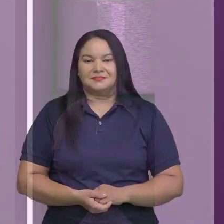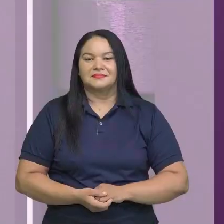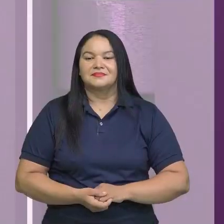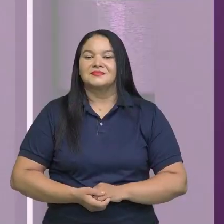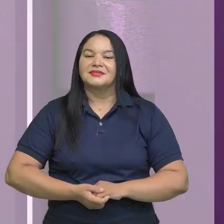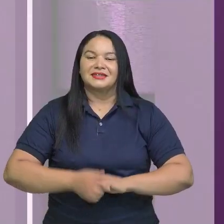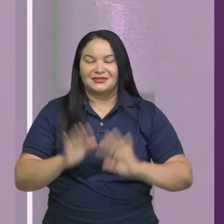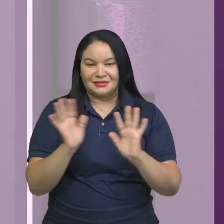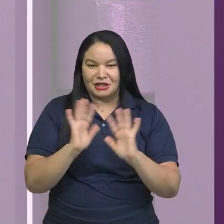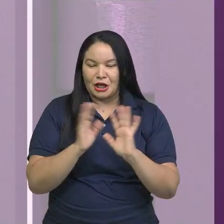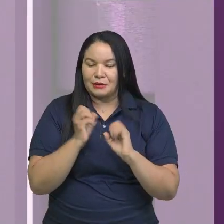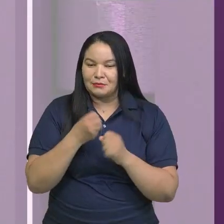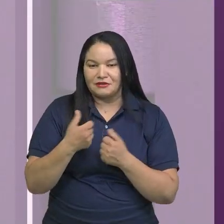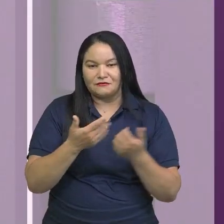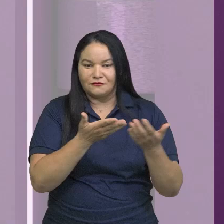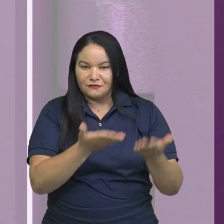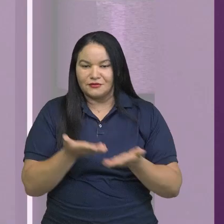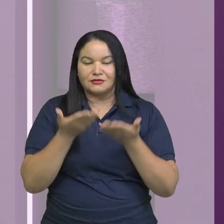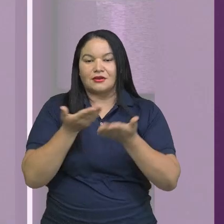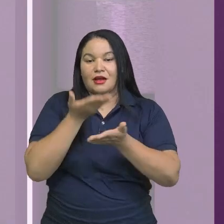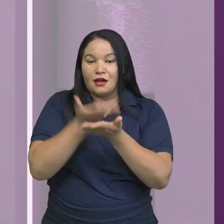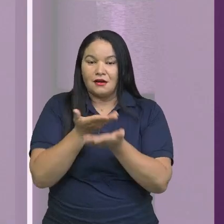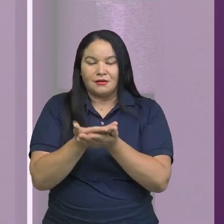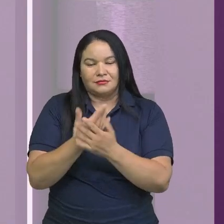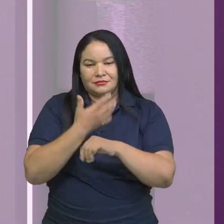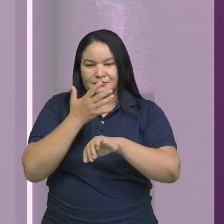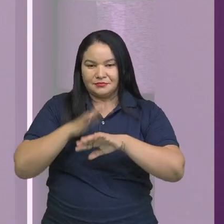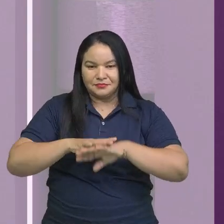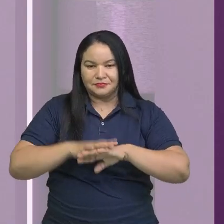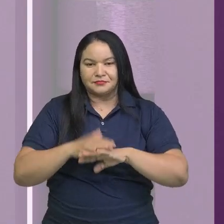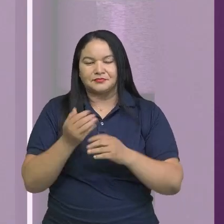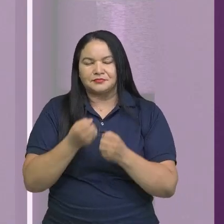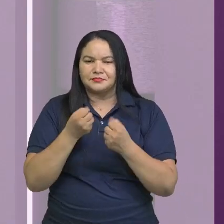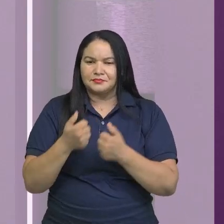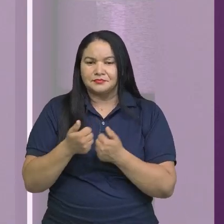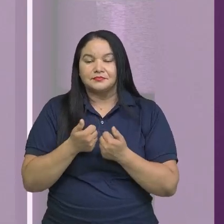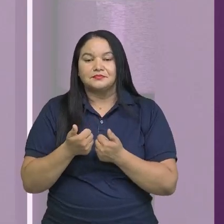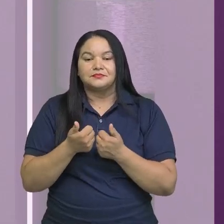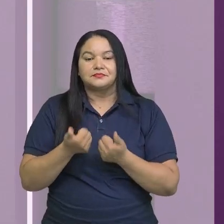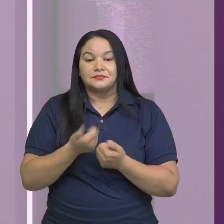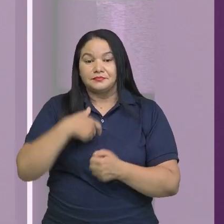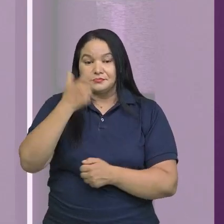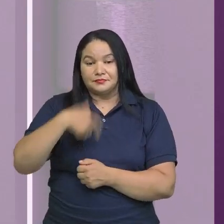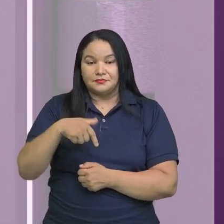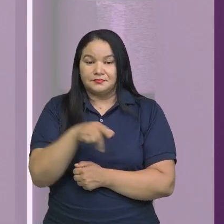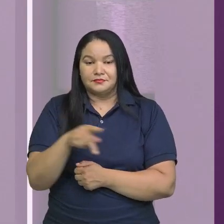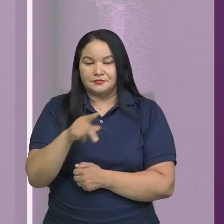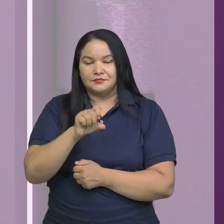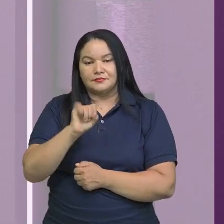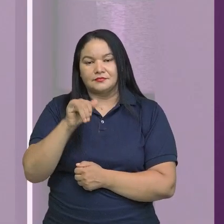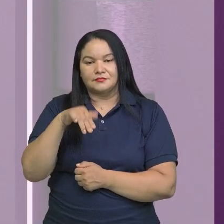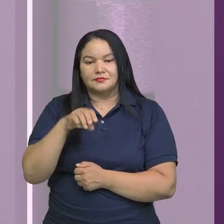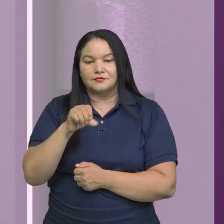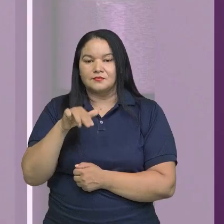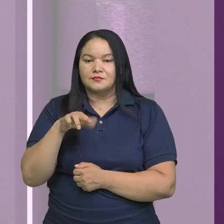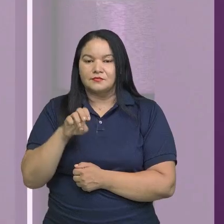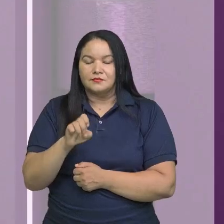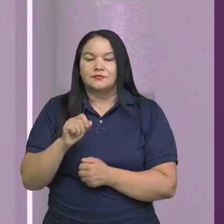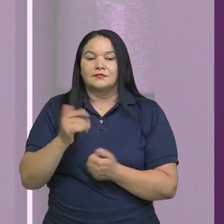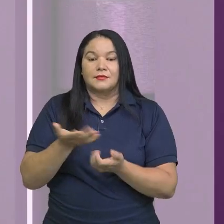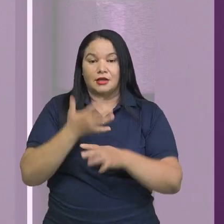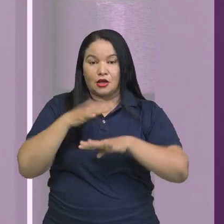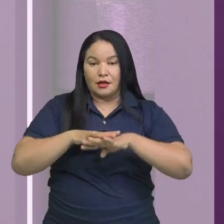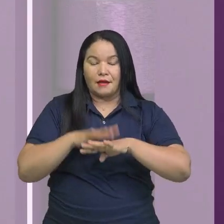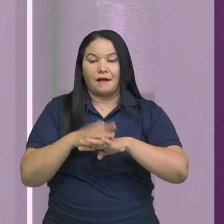Olá, queridos, bem-vindos a mais uma aula de matemática e que bom ter você por aqui. Sou a professora Simone Silva, sua professora de matemática,